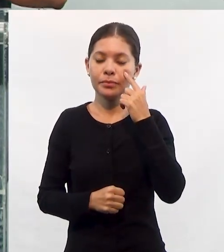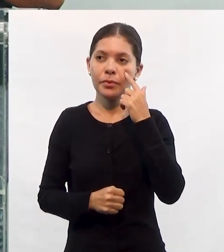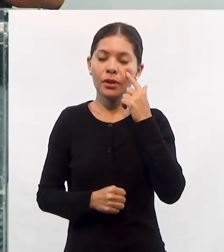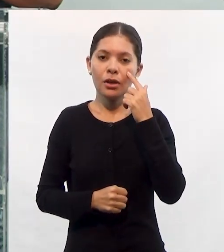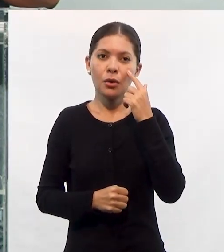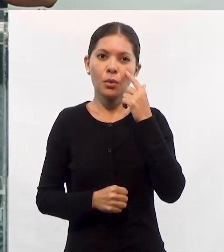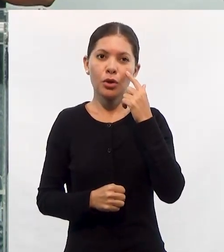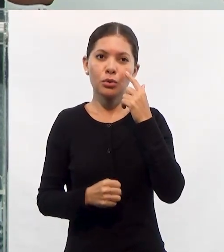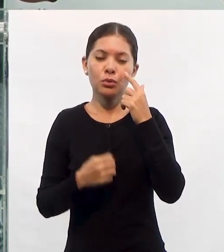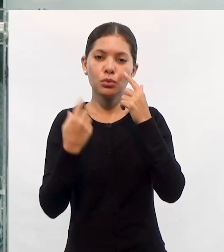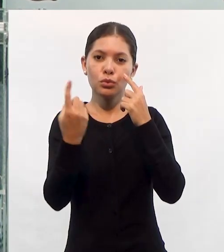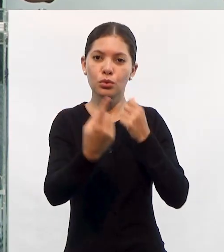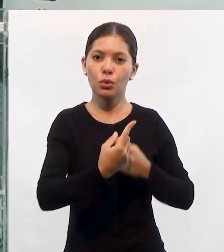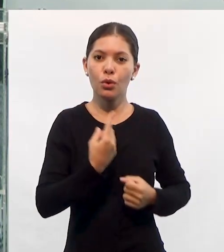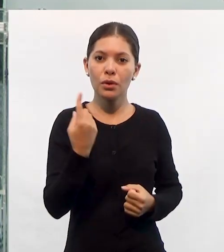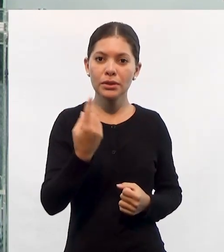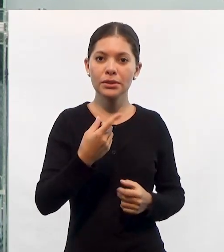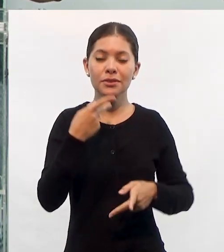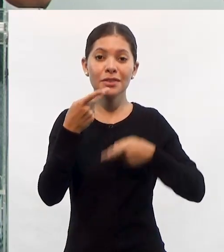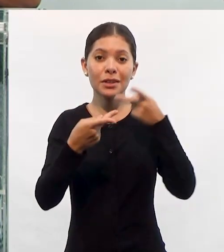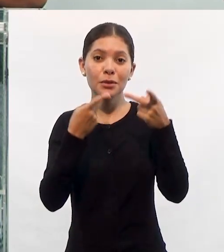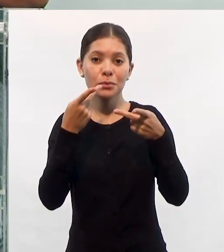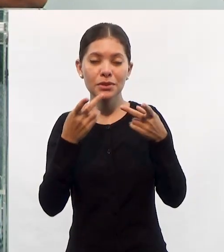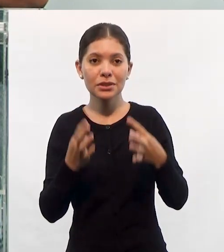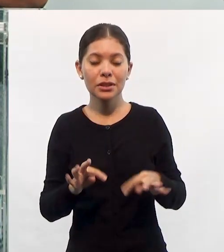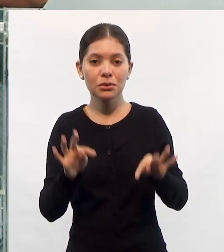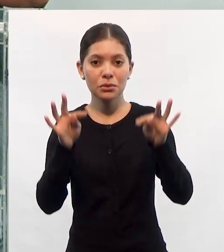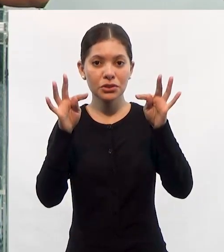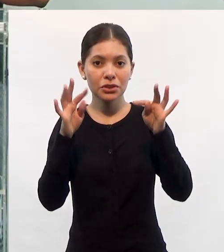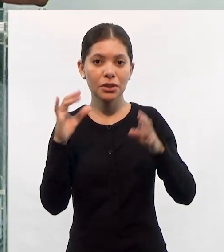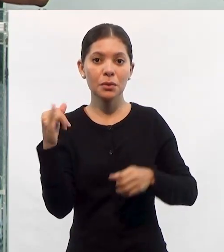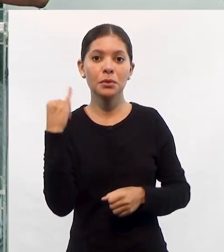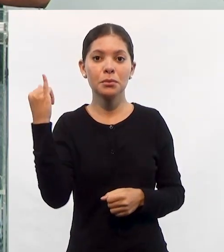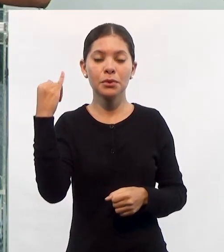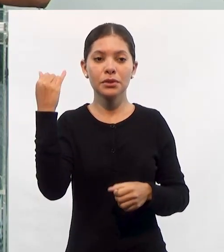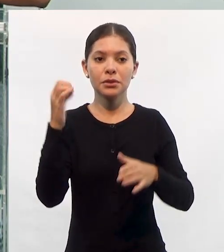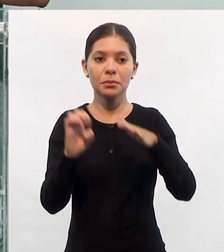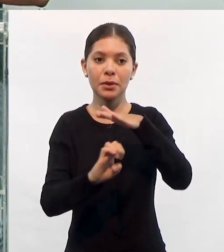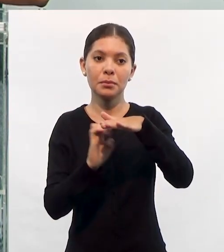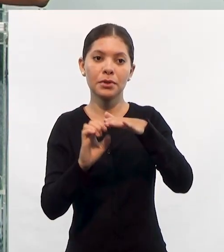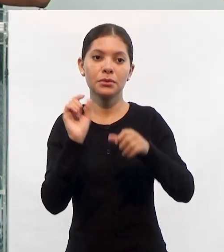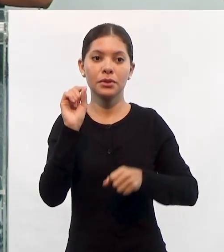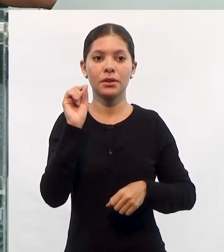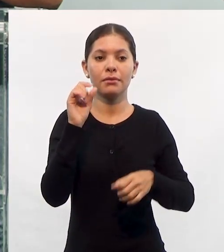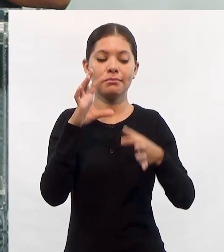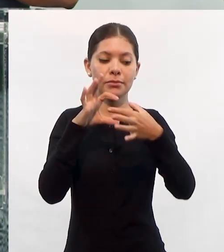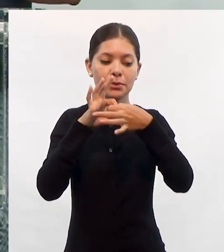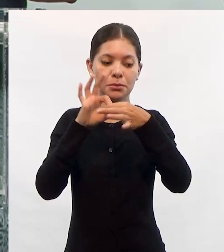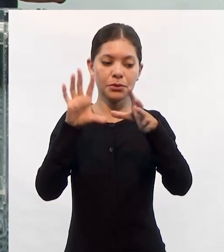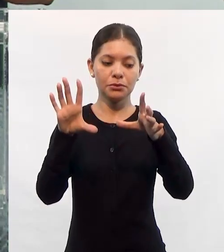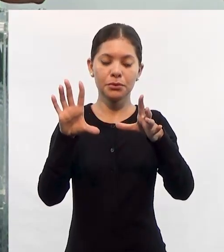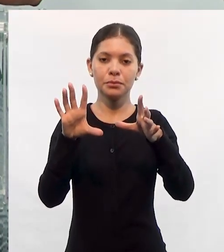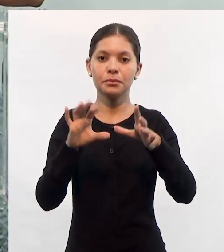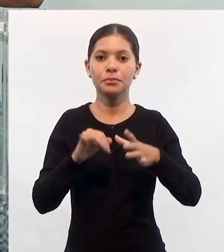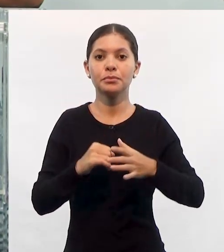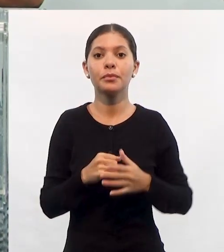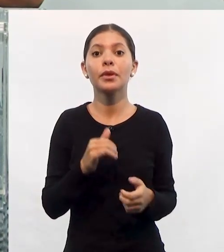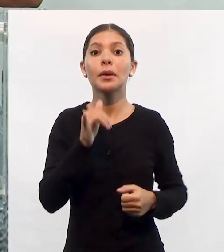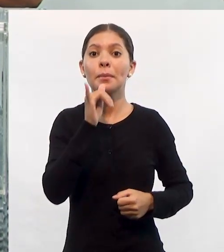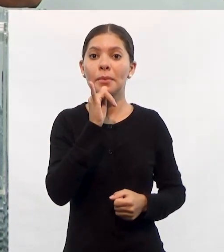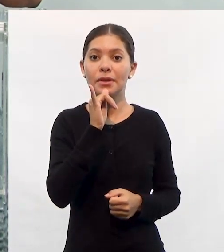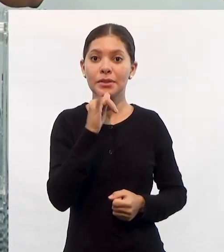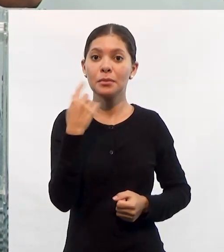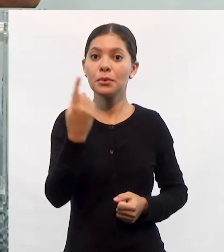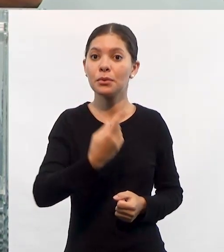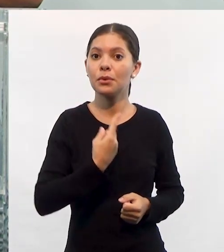intensiva, o mais importante para a empresa é a tecnologia disponível. Por